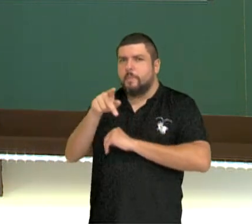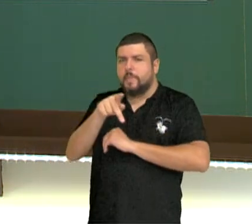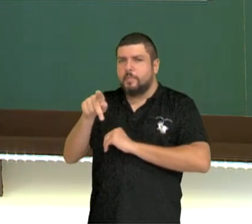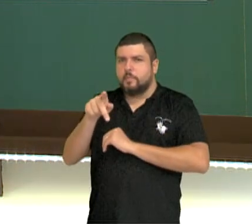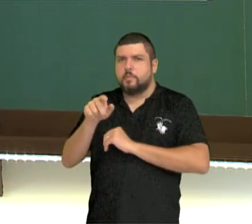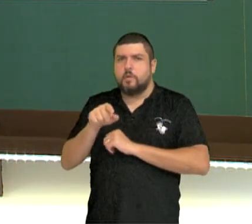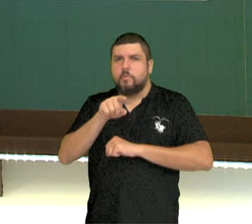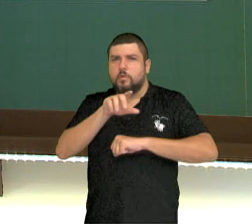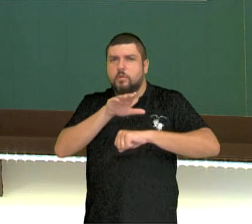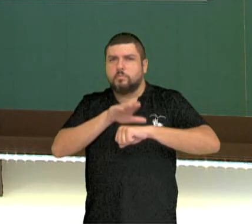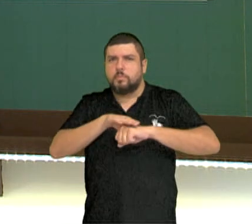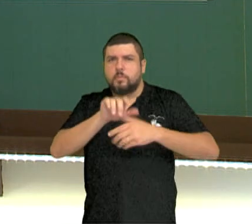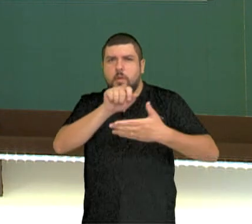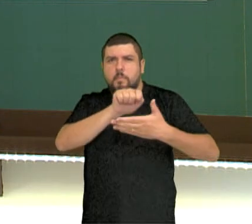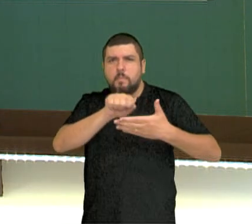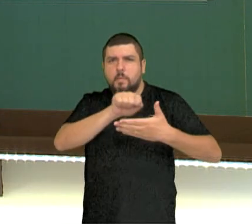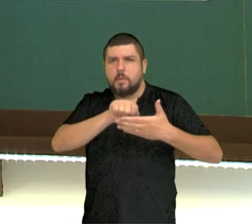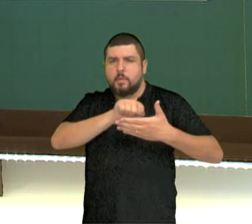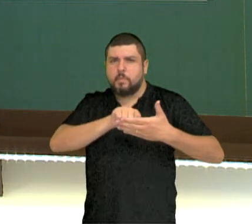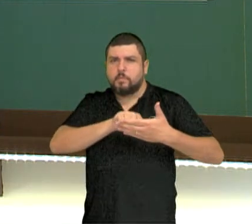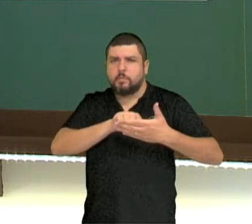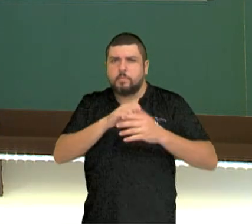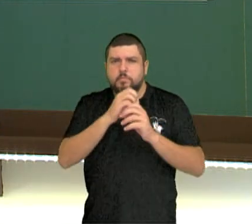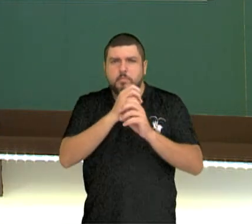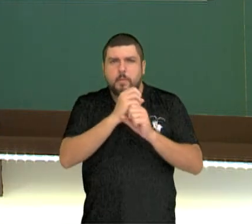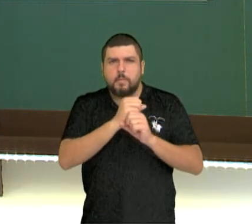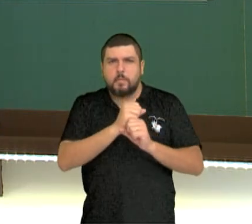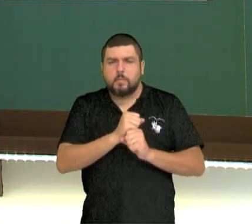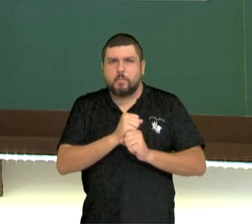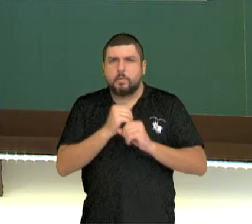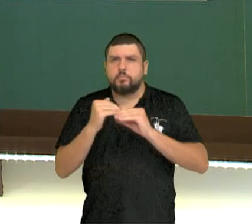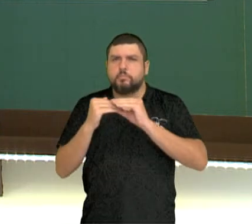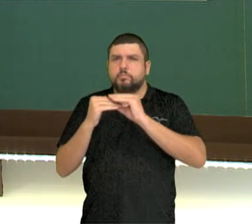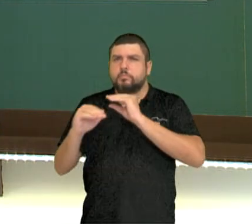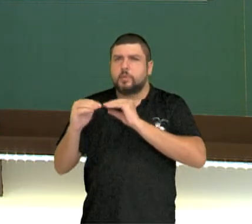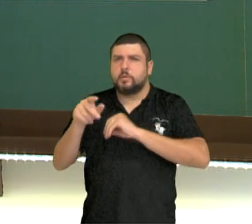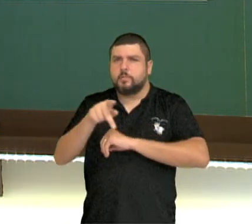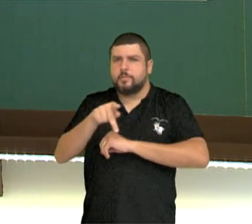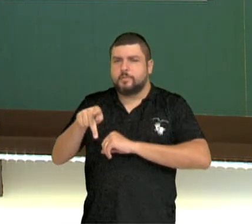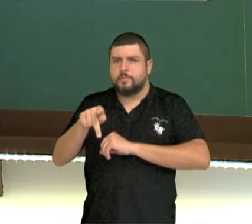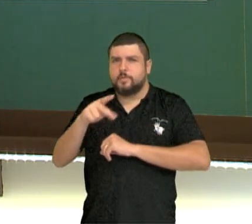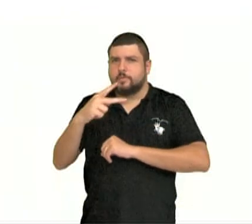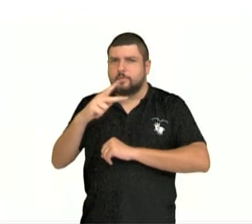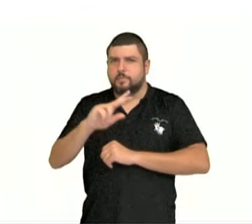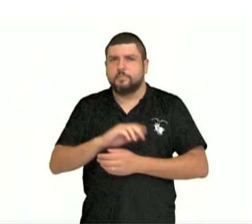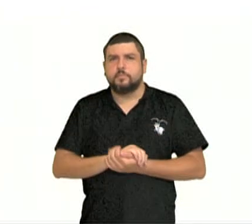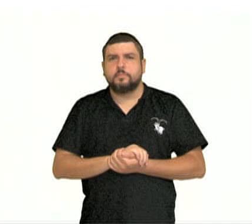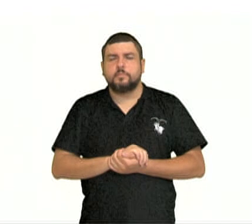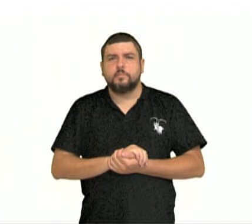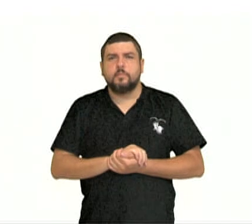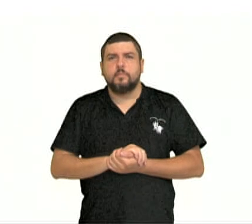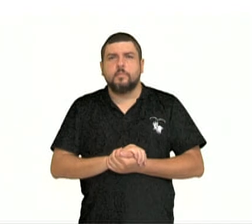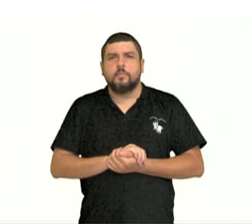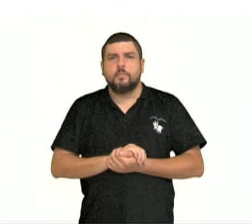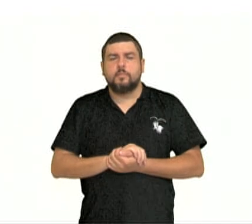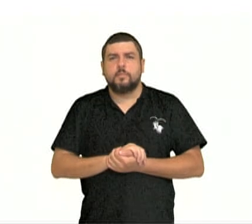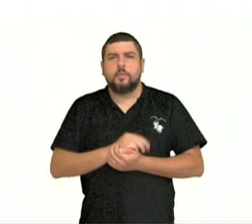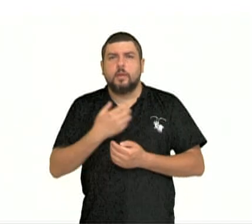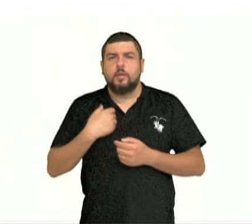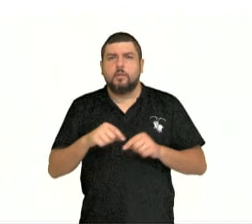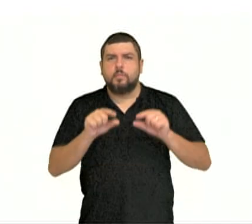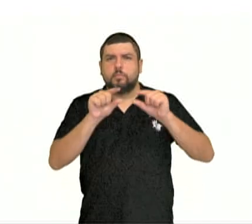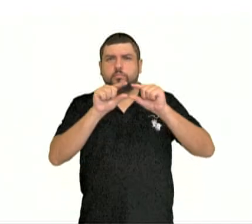vamos partilhar com os nossos colegas de turma, certo? Considerando-se a equação química